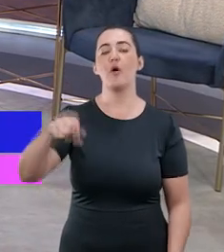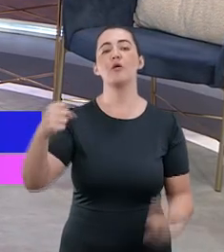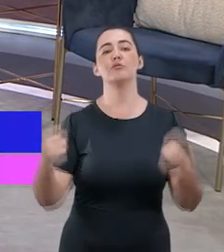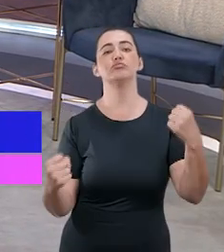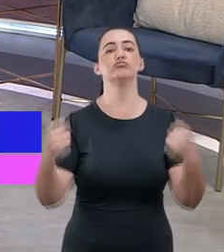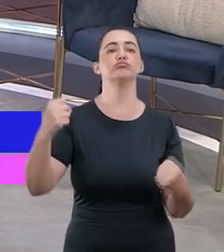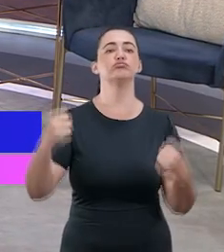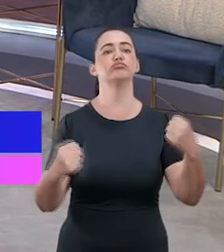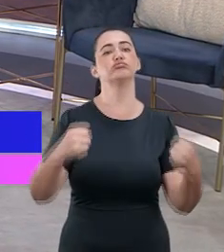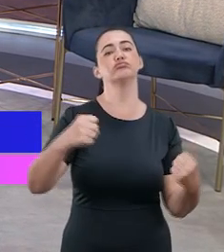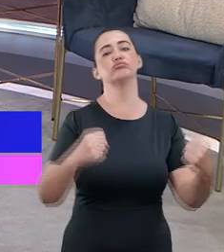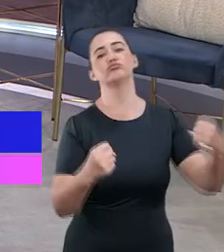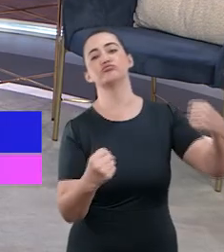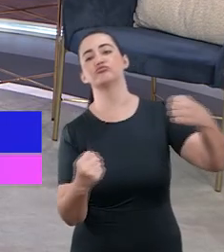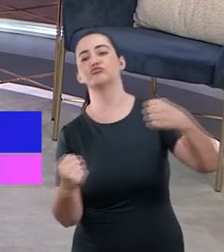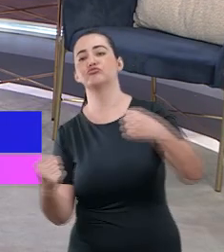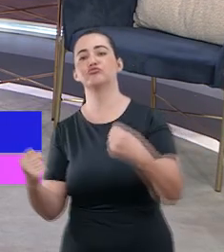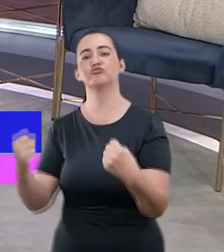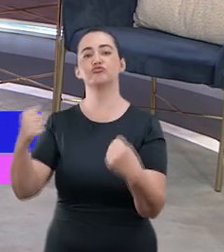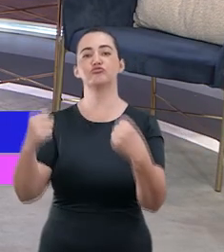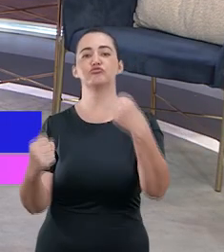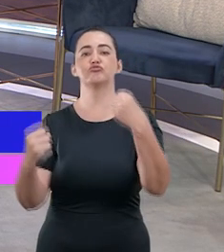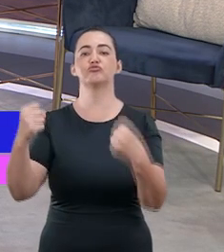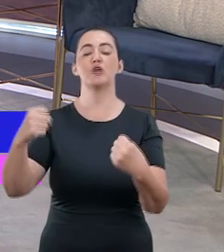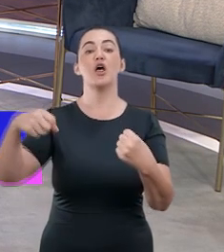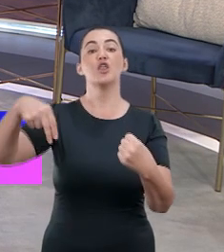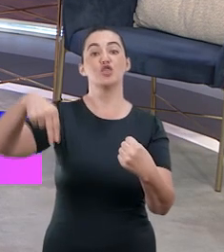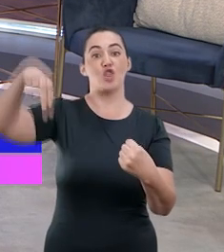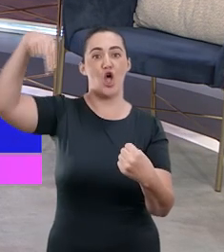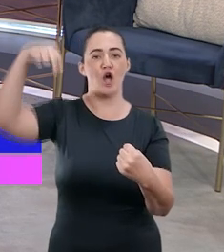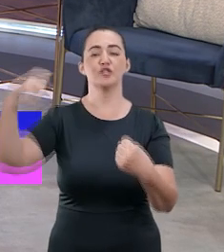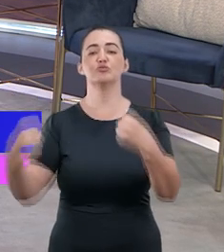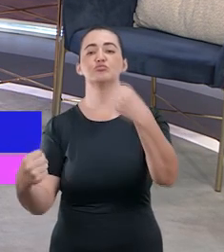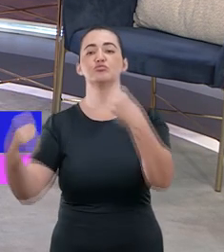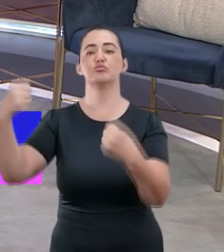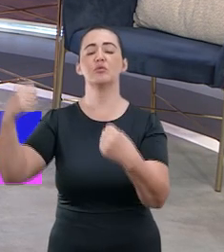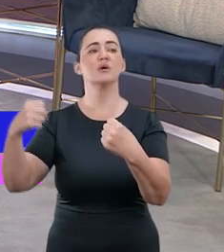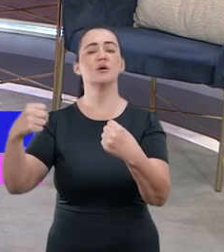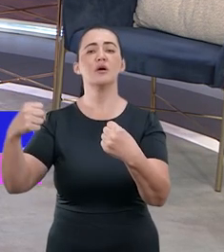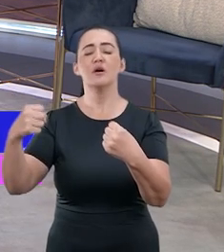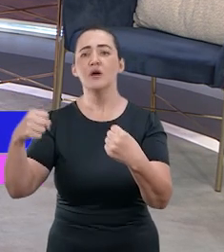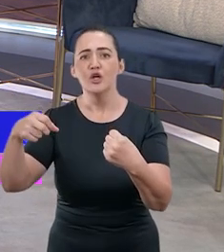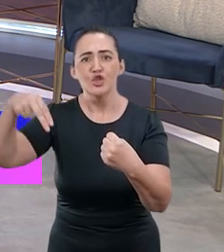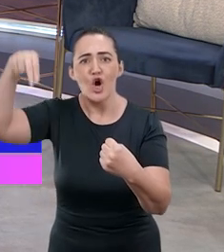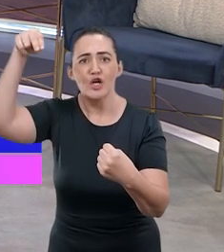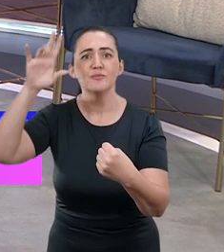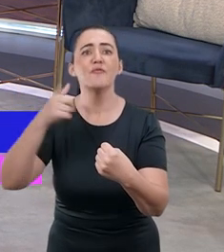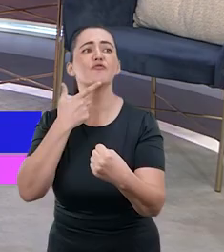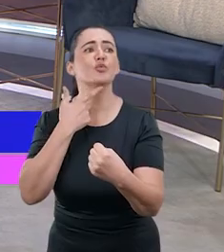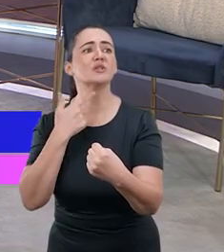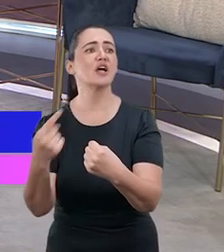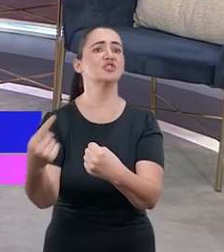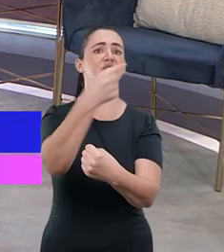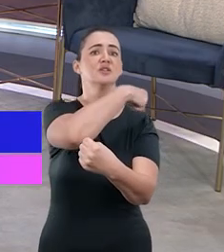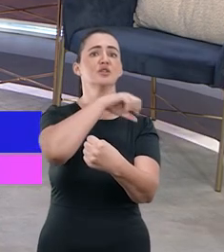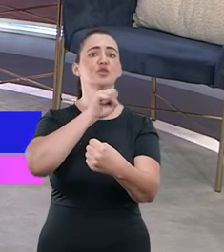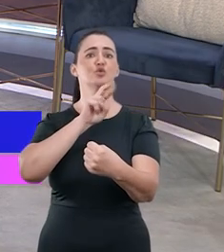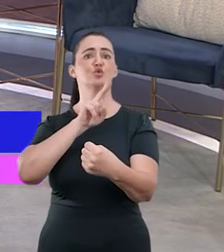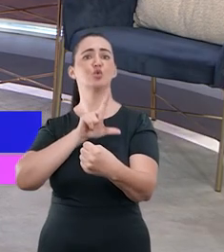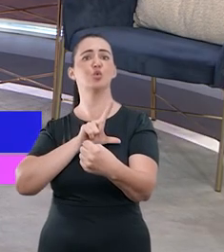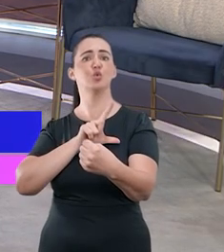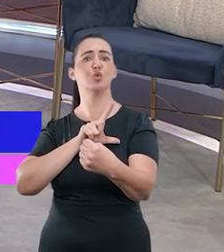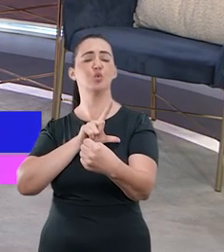norte, sendo que você queria ir para o sul. Ah, mas eu estou sincero aqui nessa avenida. A sua sinceridade não vai mudar o rumo da avenida. Você continuará